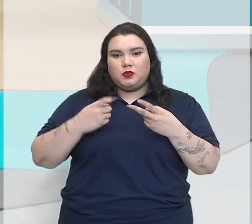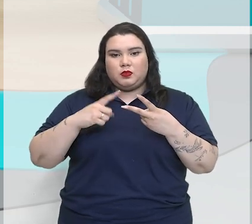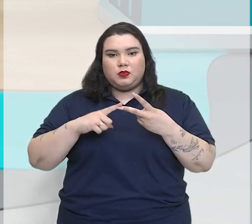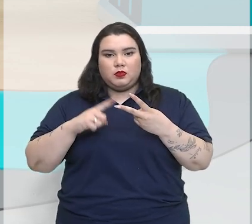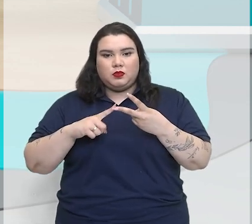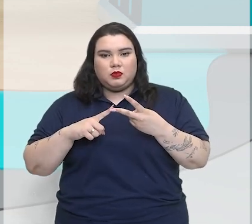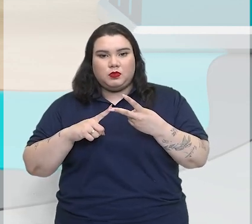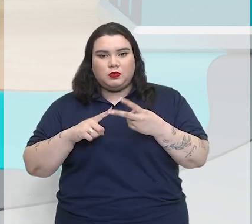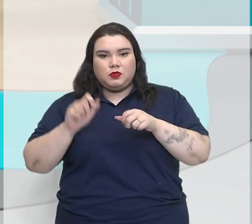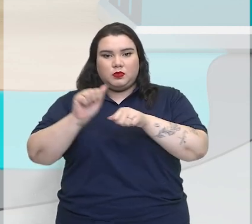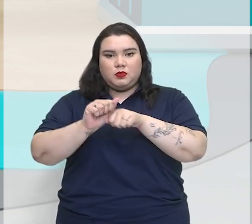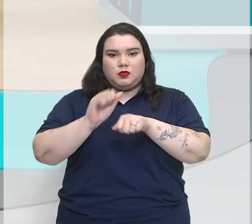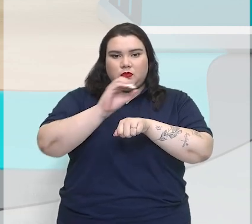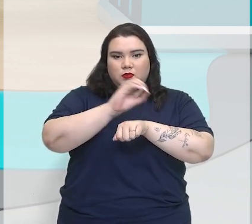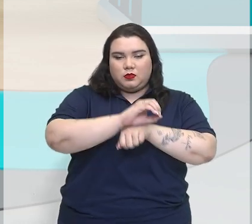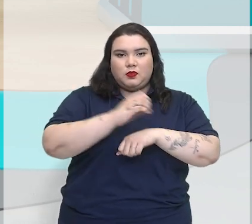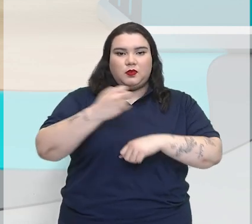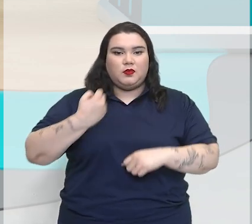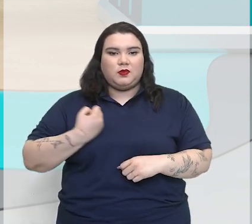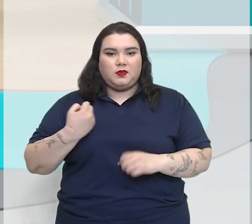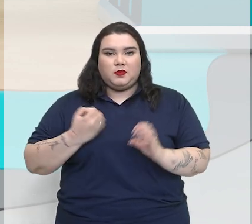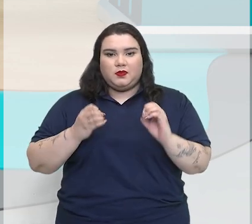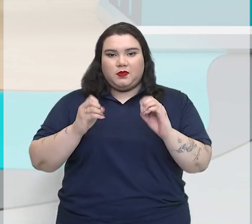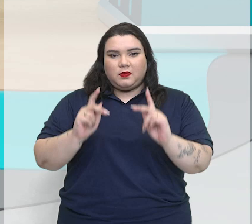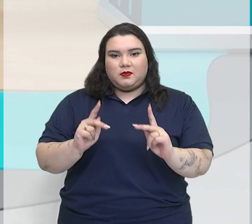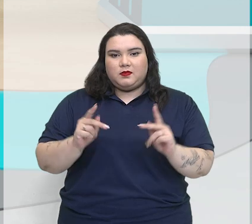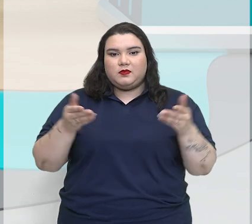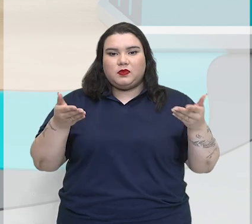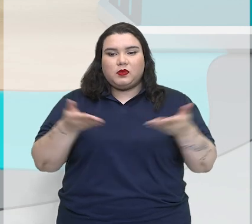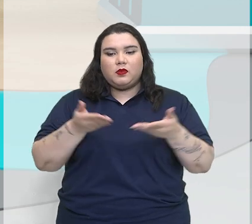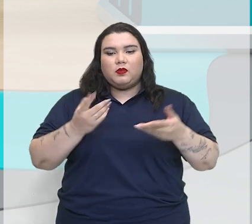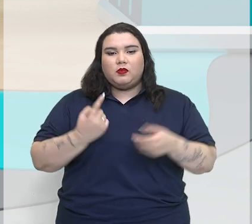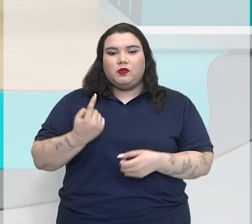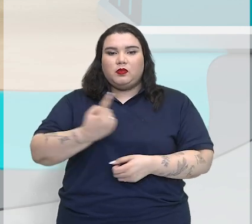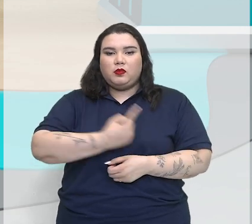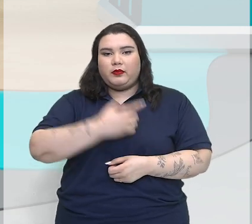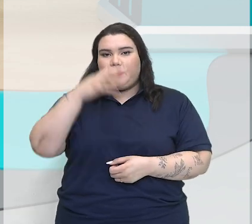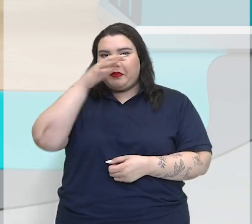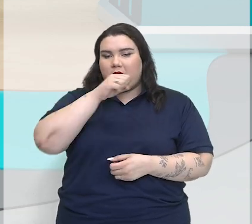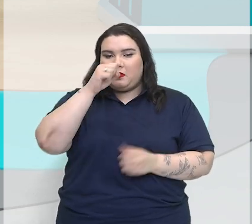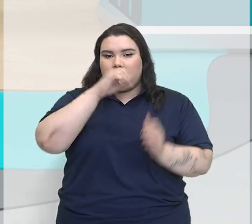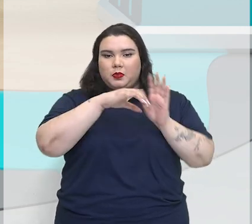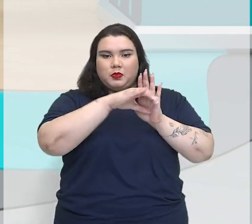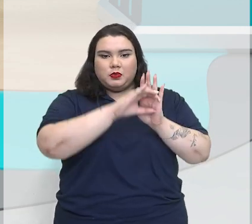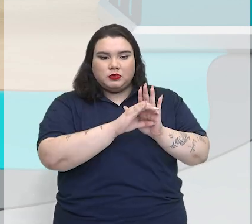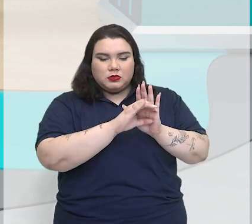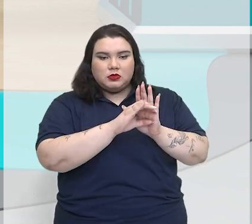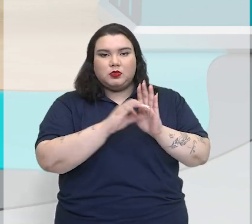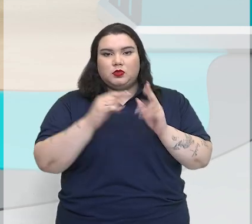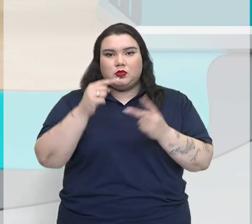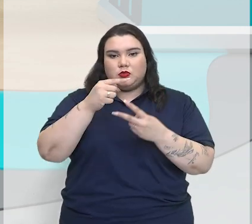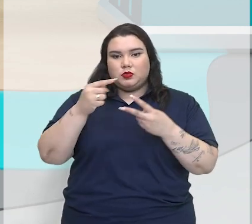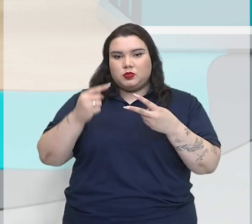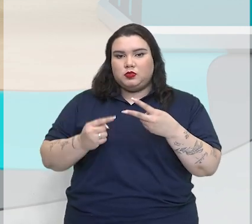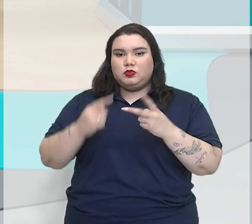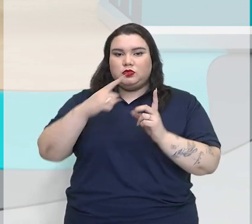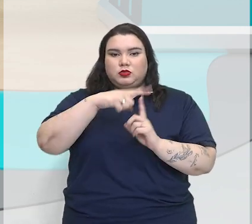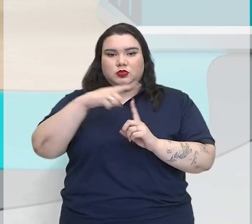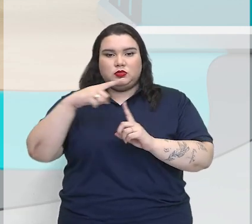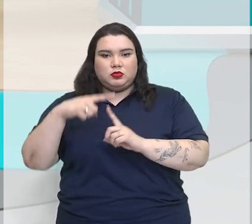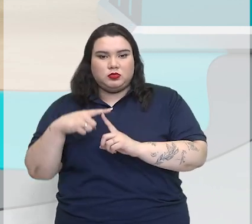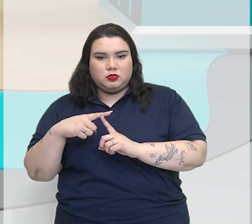o artigo e o numeral. Então nós vamos aprender hoje conceito dessas duas classes de